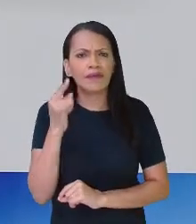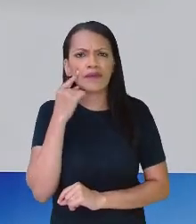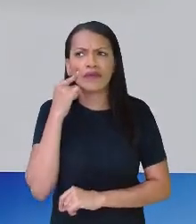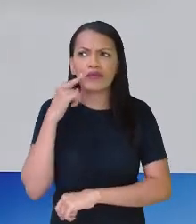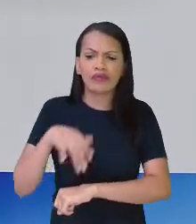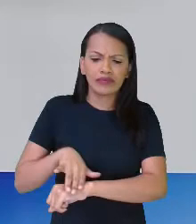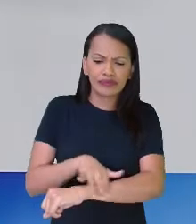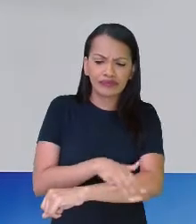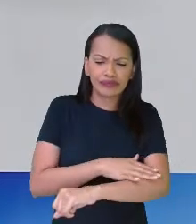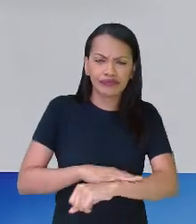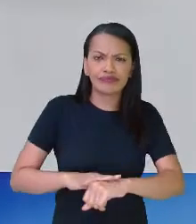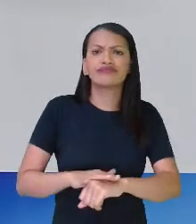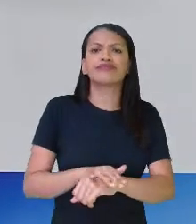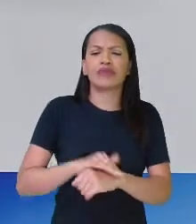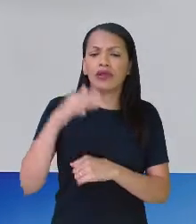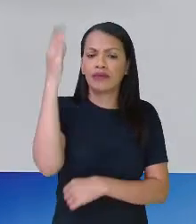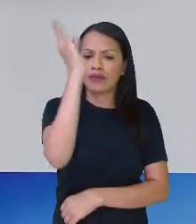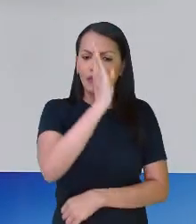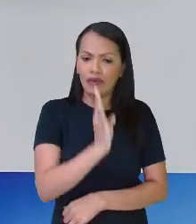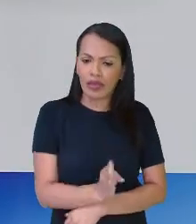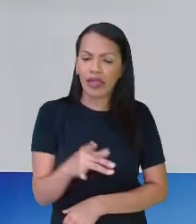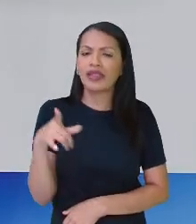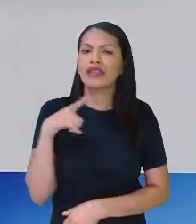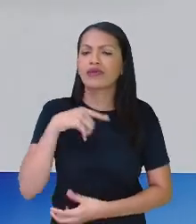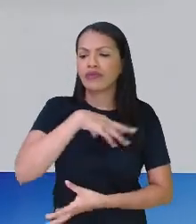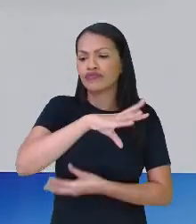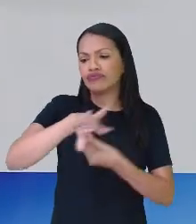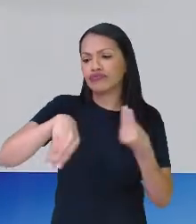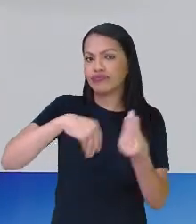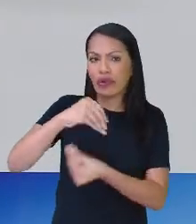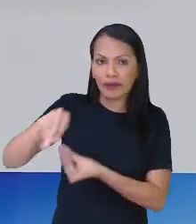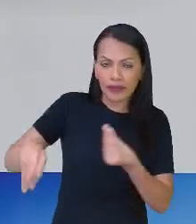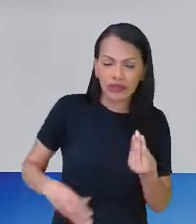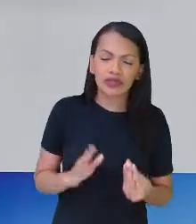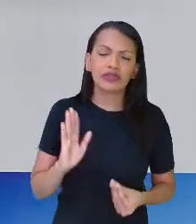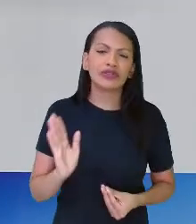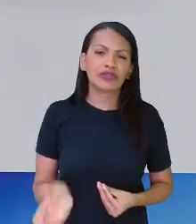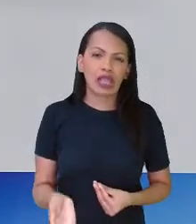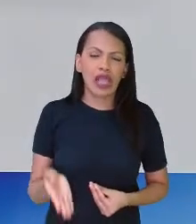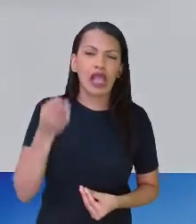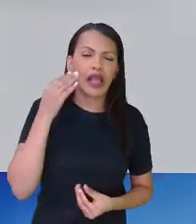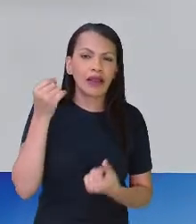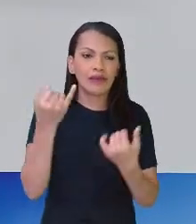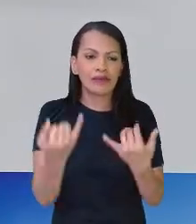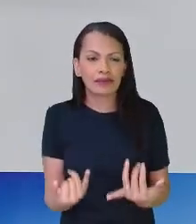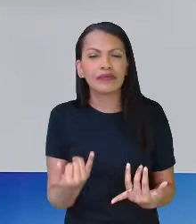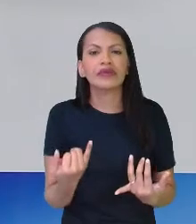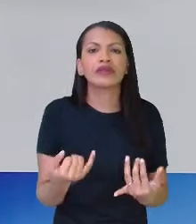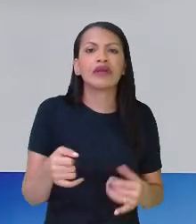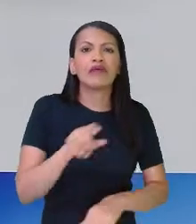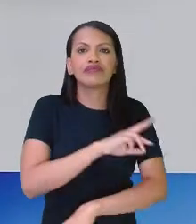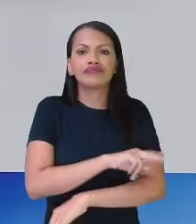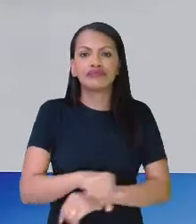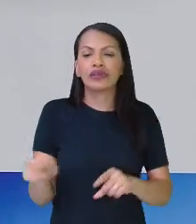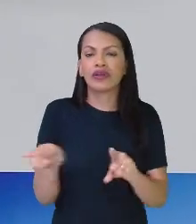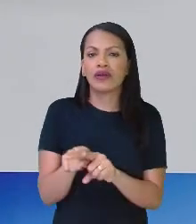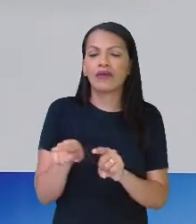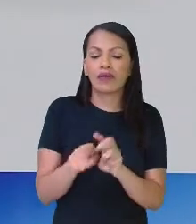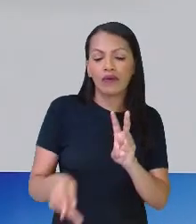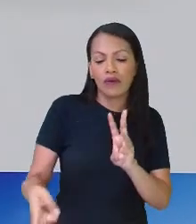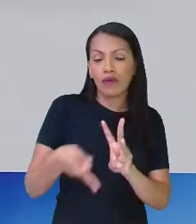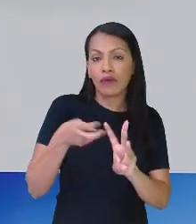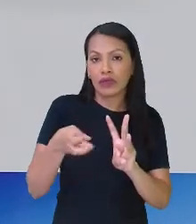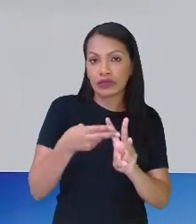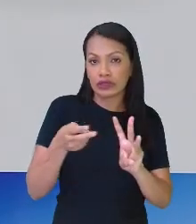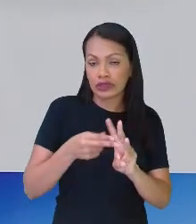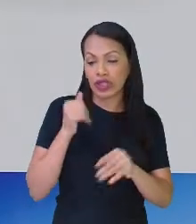raça brasileira, que tem muito miscigenada. Eu falei para vocês um pouco da colaboração dos indígenas na construção do